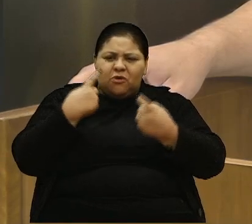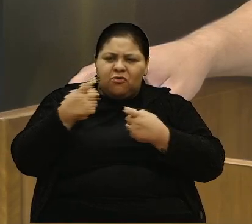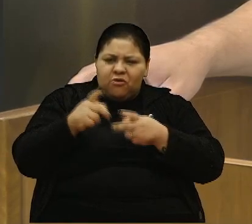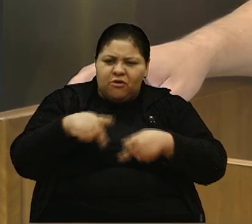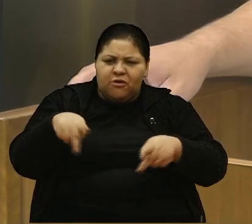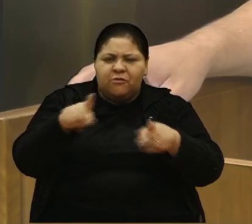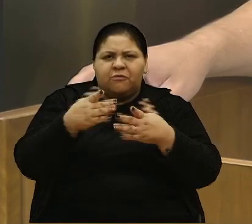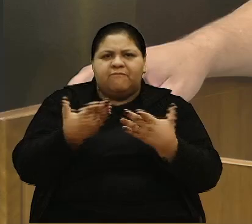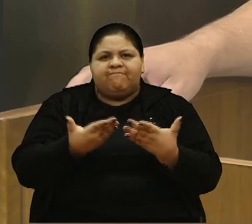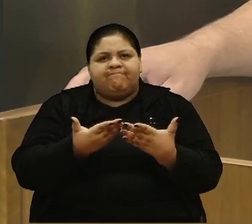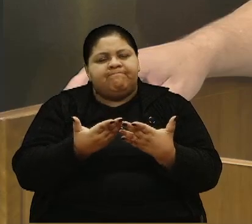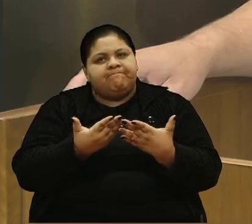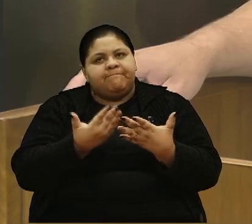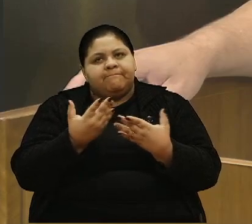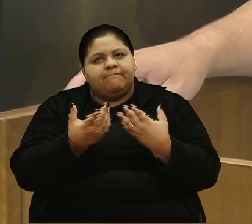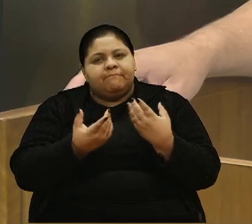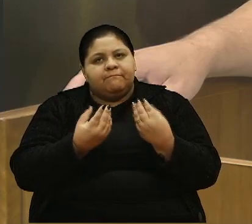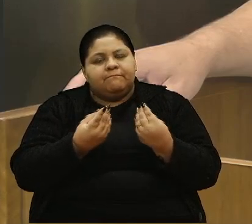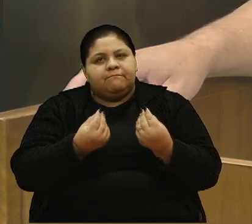no mínimo,